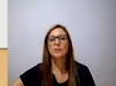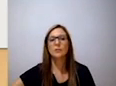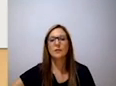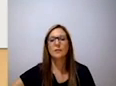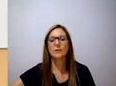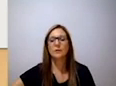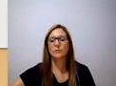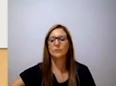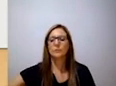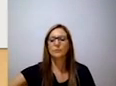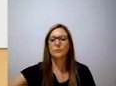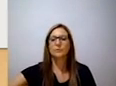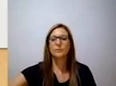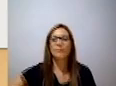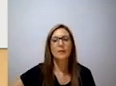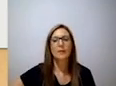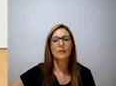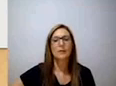a ejaculação.